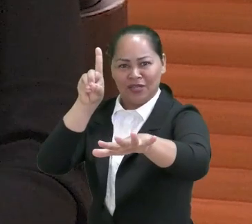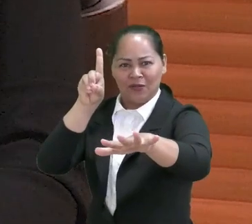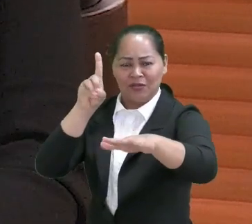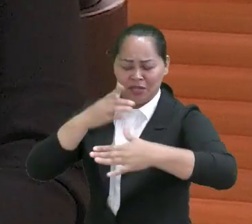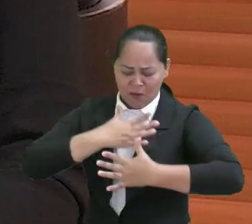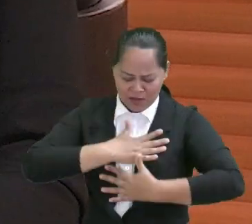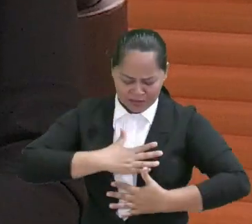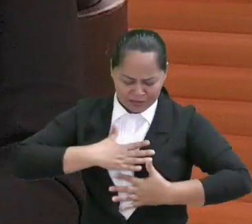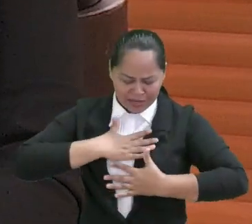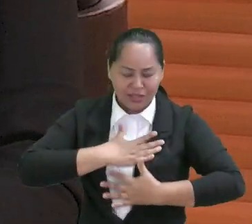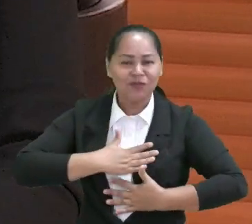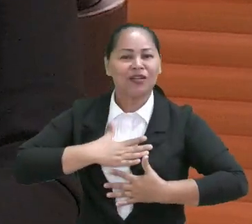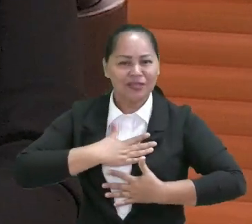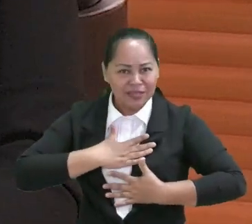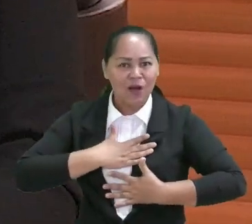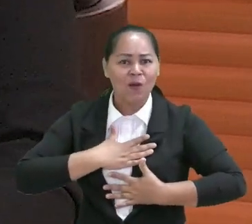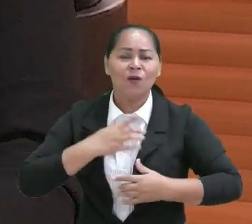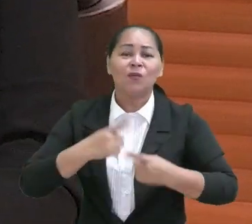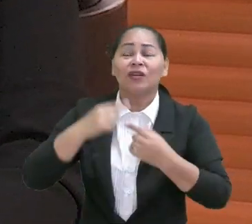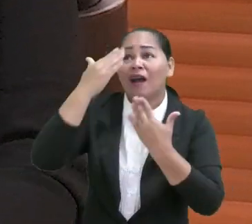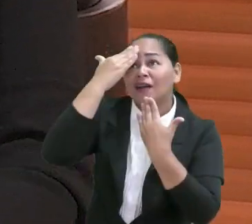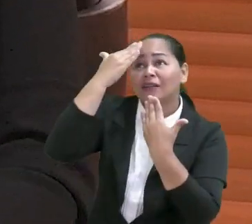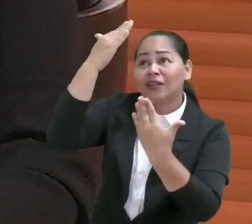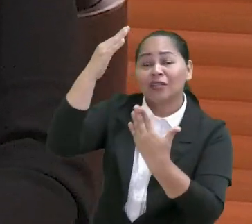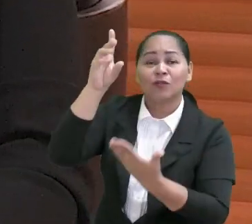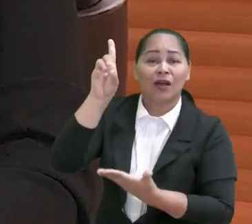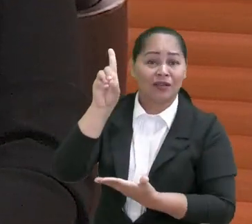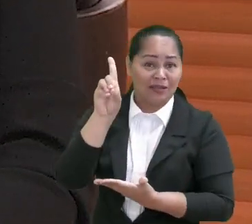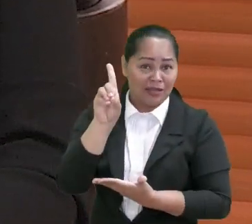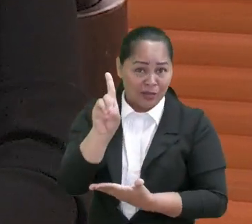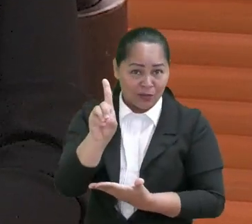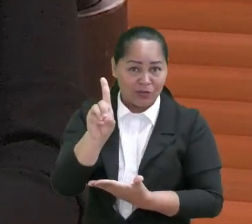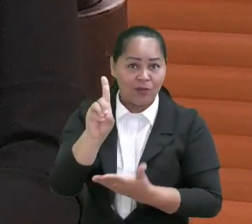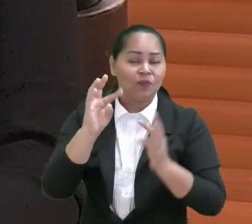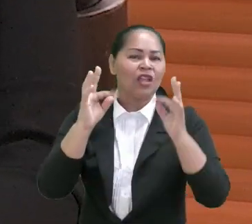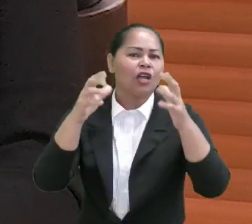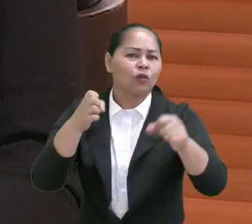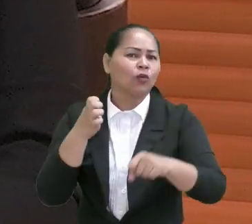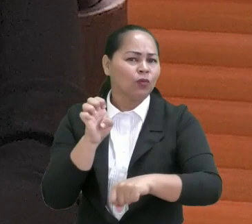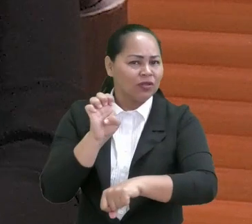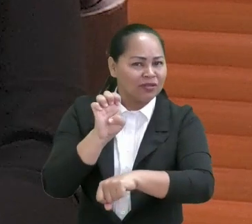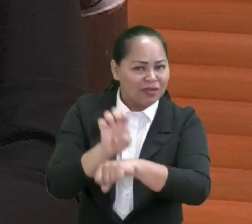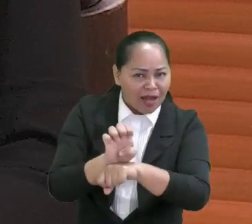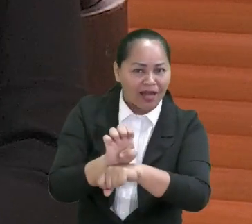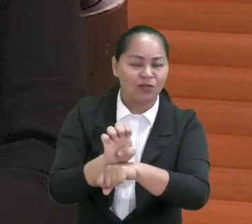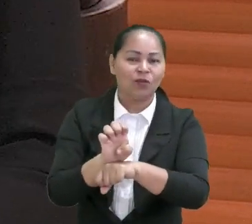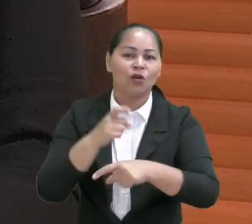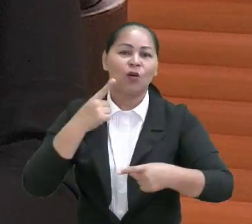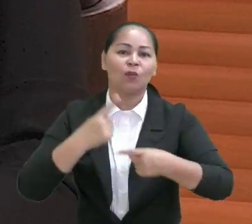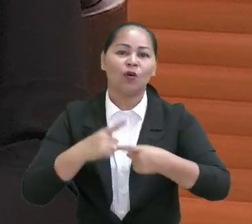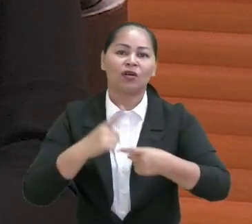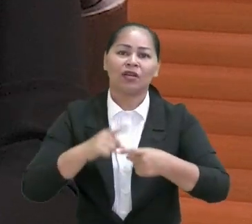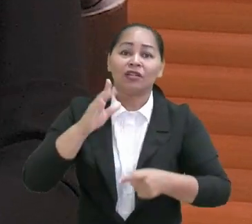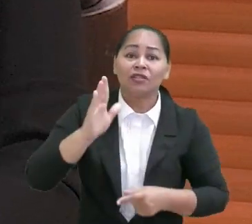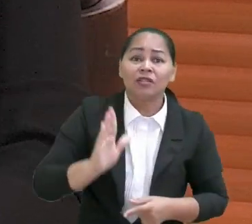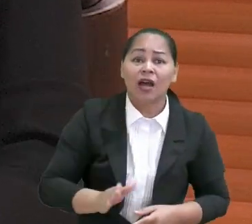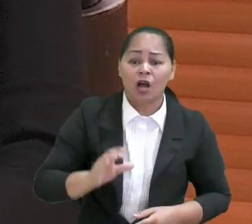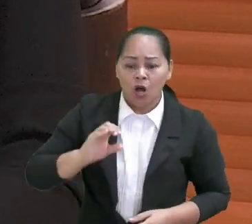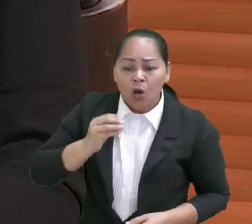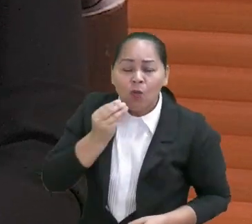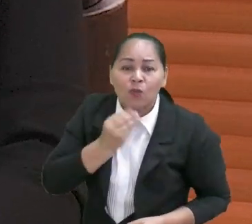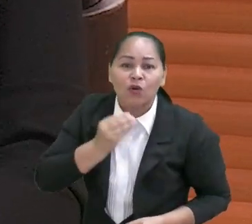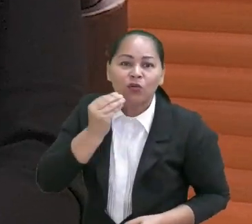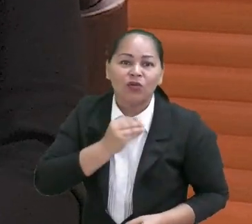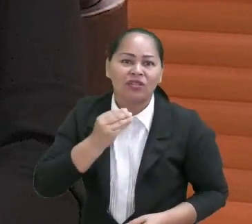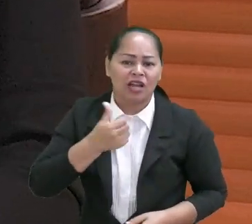satisfação muito grande, eu só tenho a agradecer a Deus e ao povo do nosso estado, do meu estado, por já ter me dado o